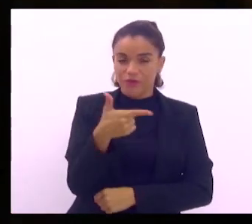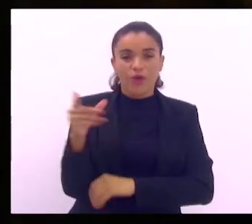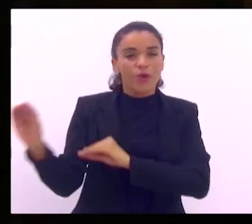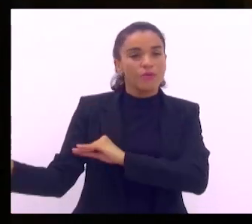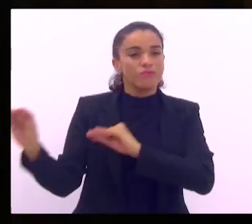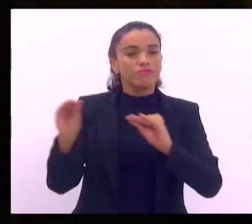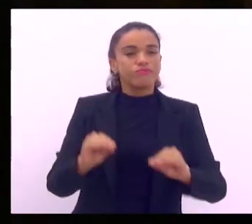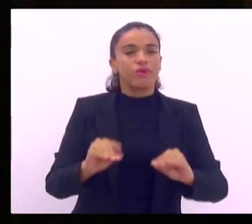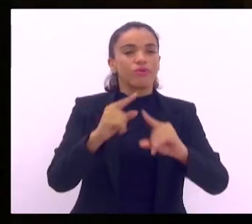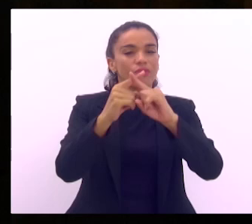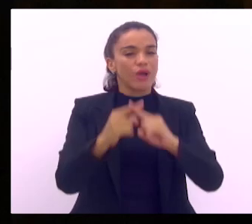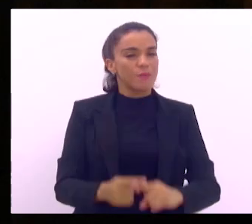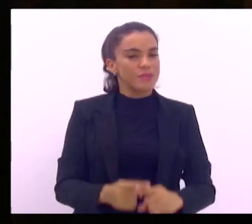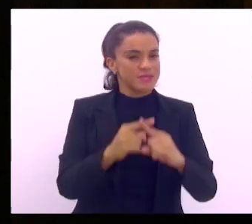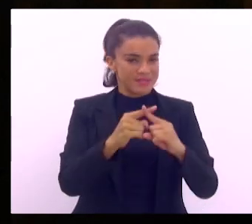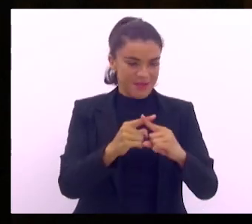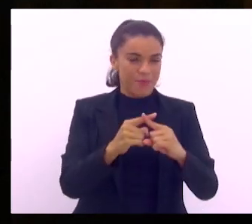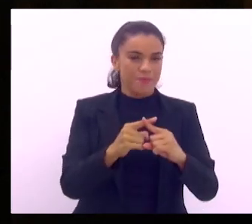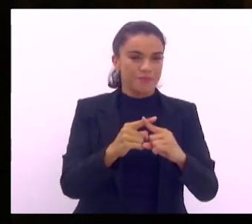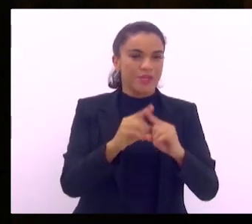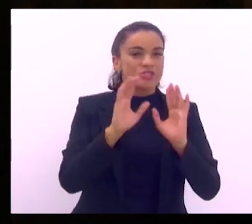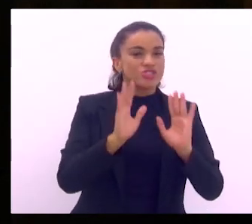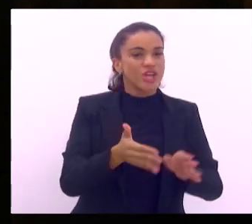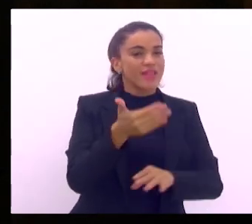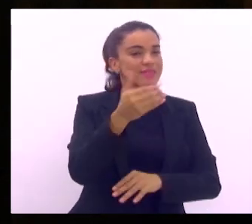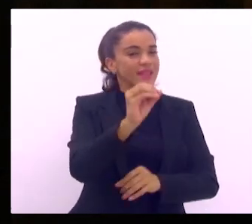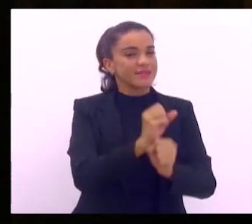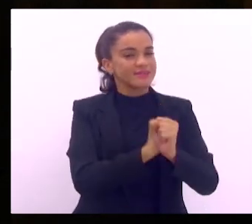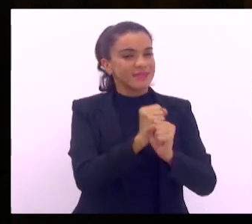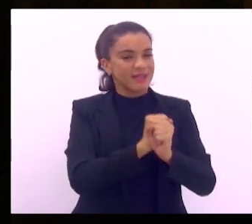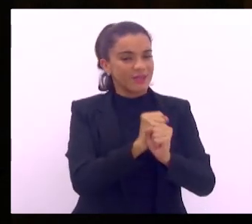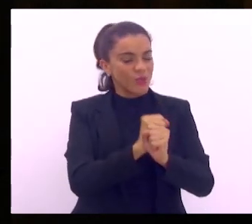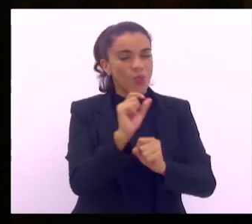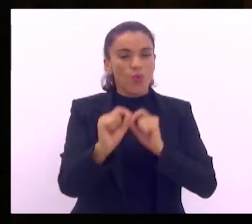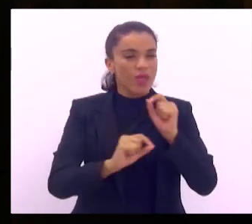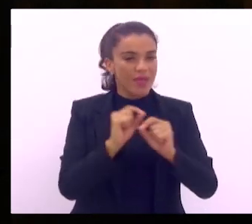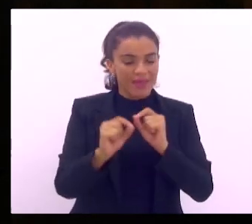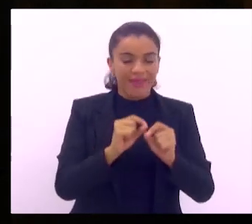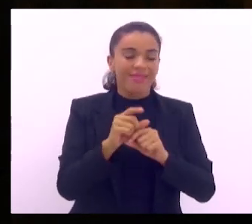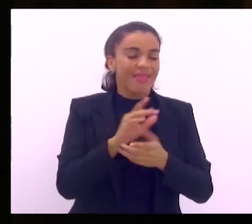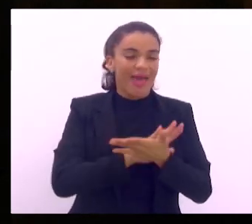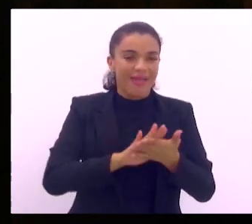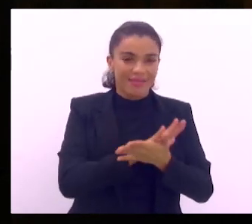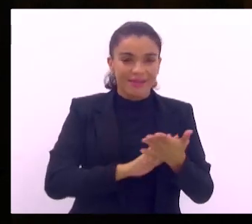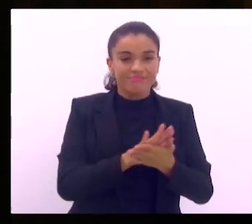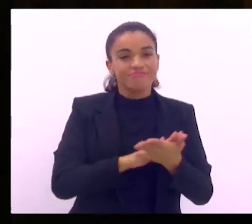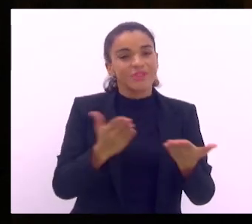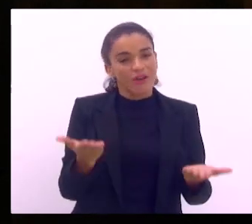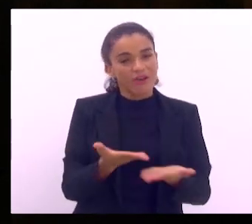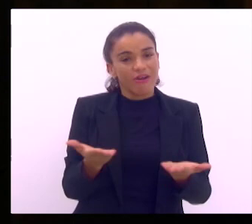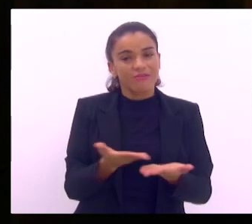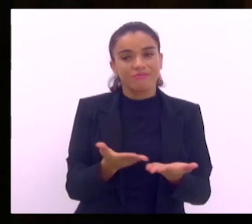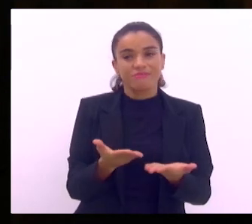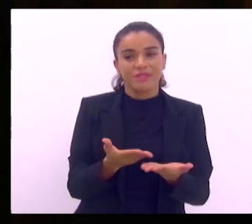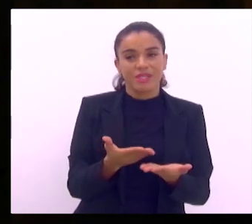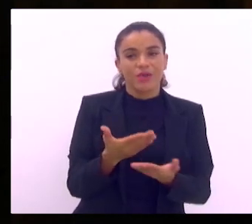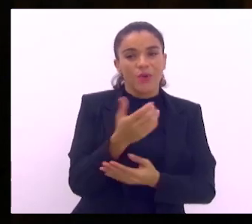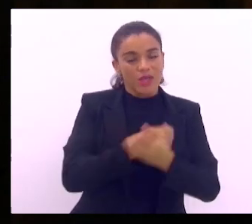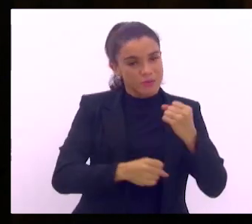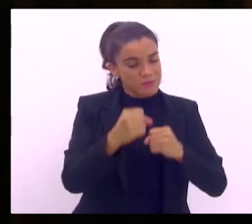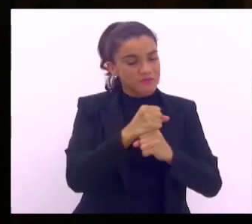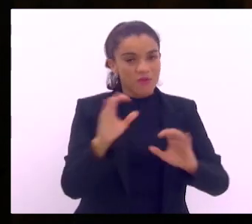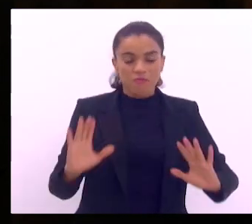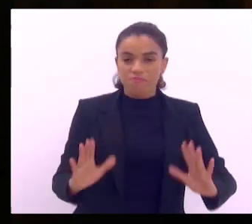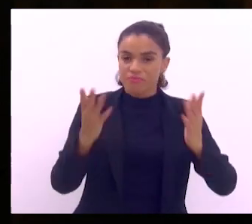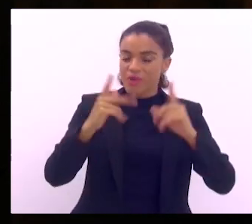um grande evento para o Estado do Rio de Janeiro depois de 10 anos. Fizemos o Troféu Brasil Loterias Caixa no estádio Newton Santos, né? Foi um grande